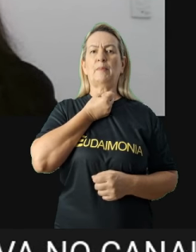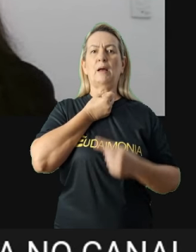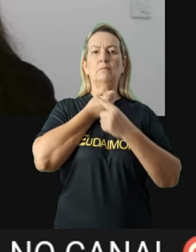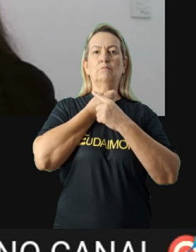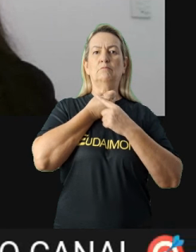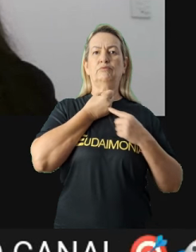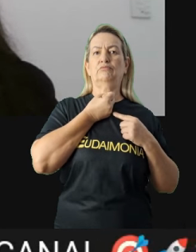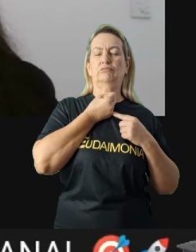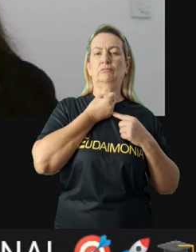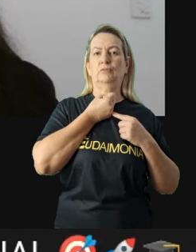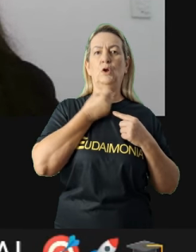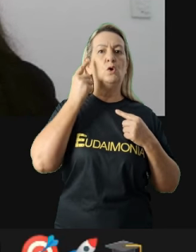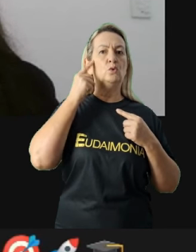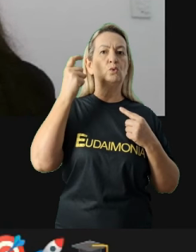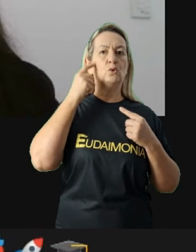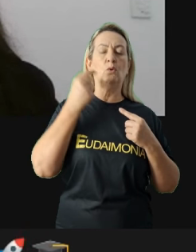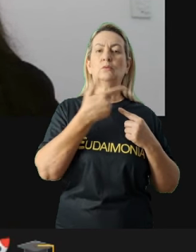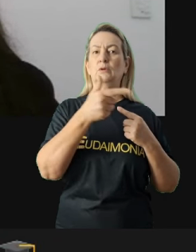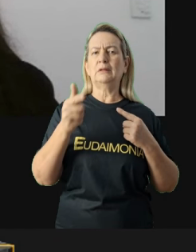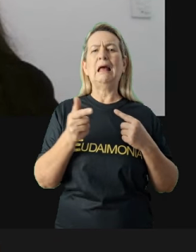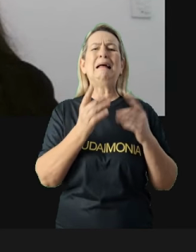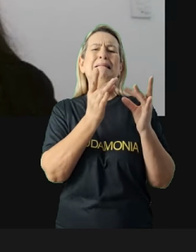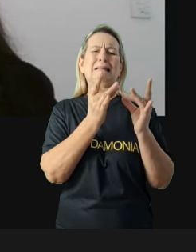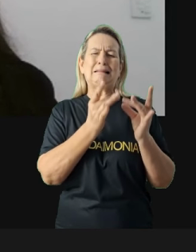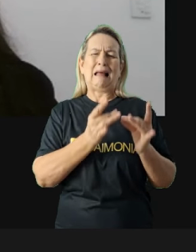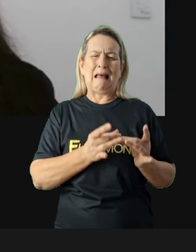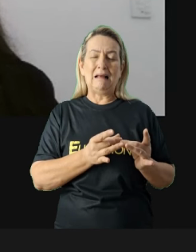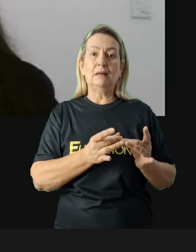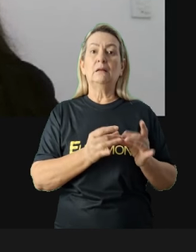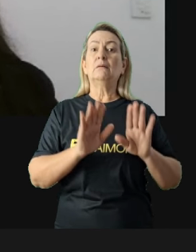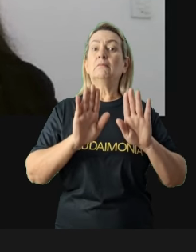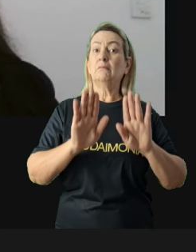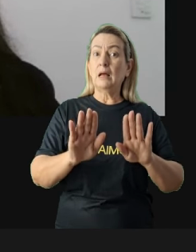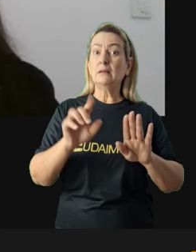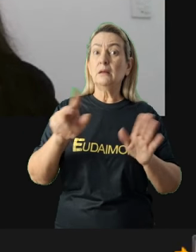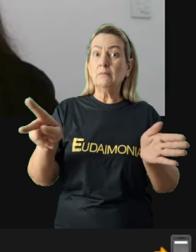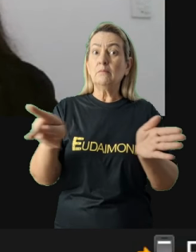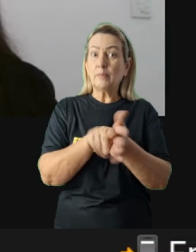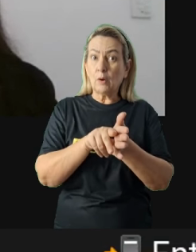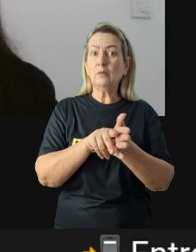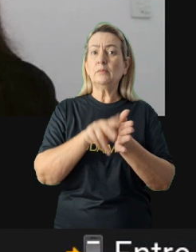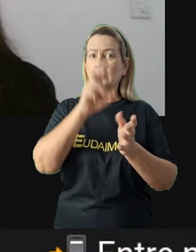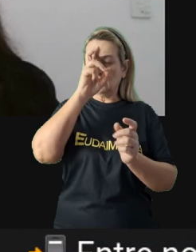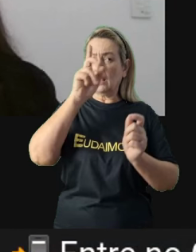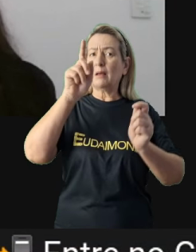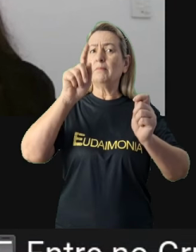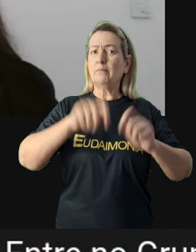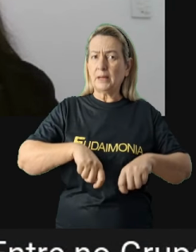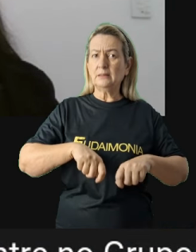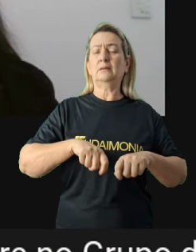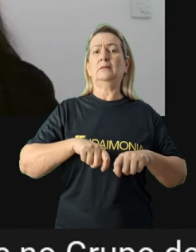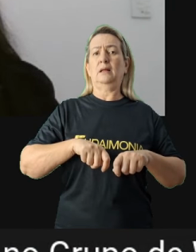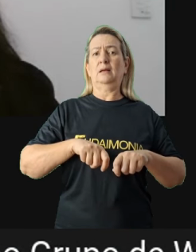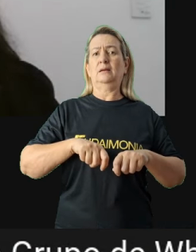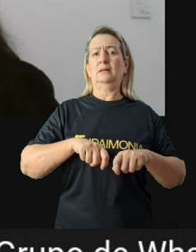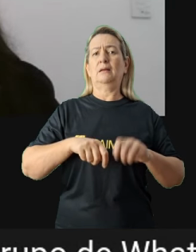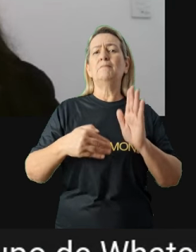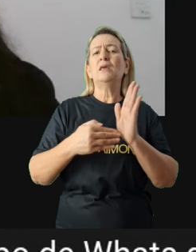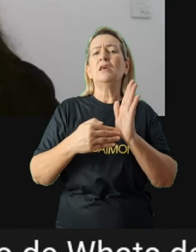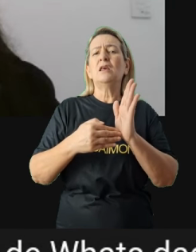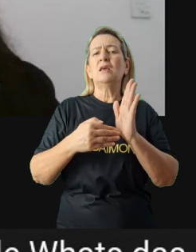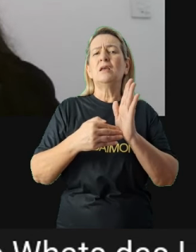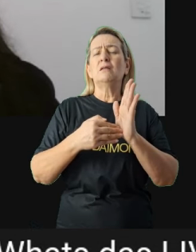que numa reunião estão com o microfone ligado ou desligado. São pequenos detalhes, claro, muito pequenos, mas que fazem parte